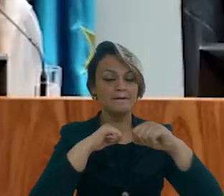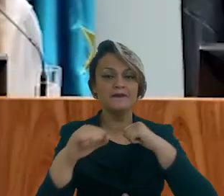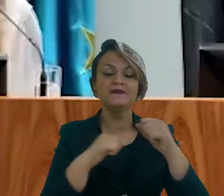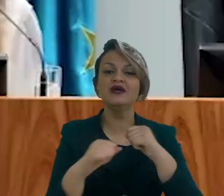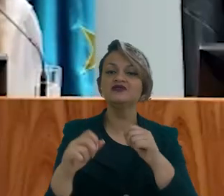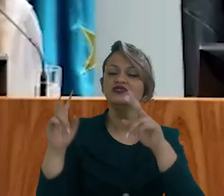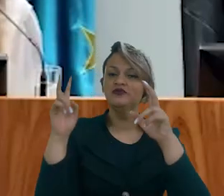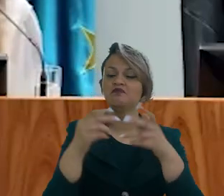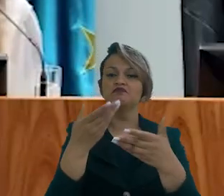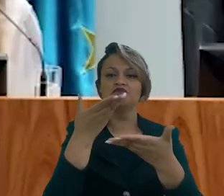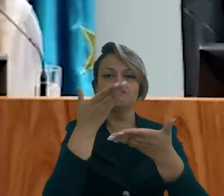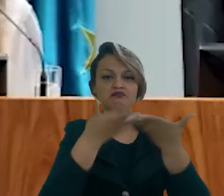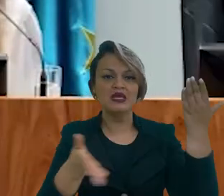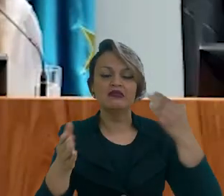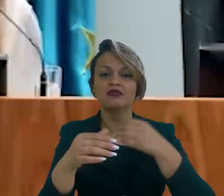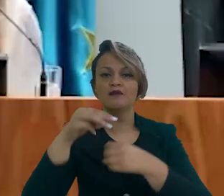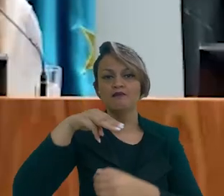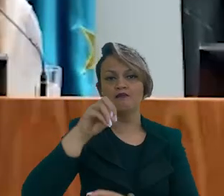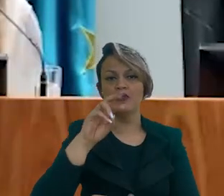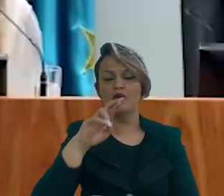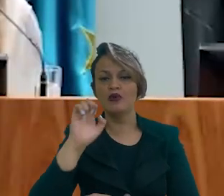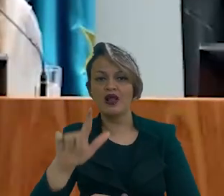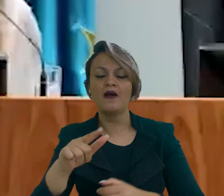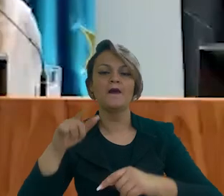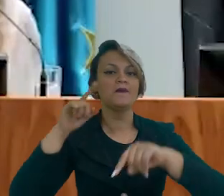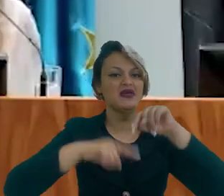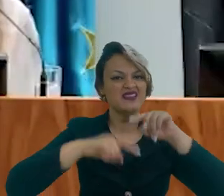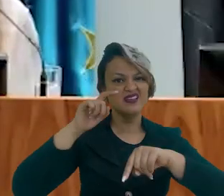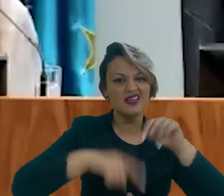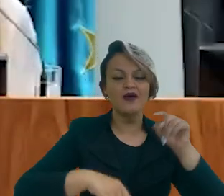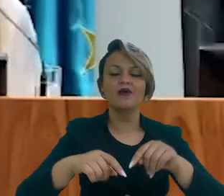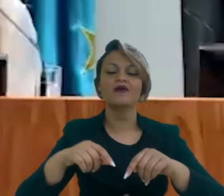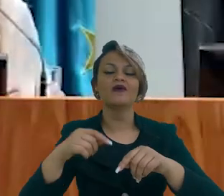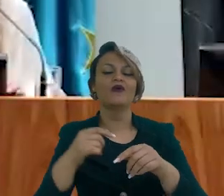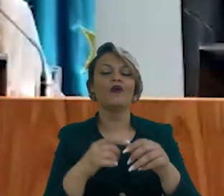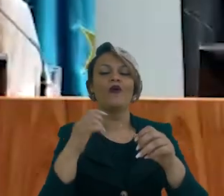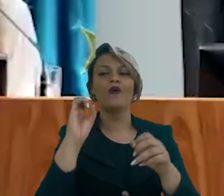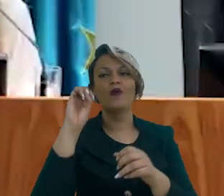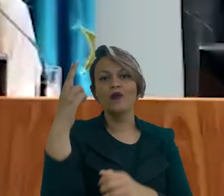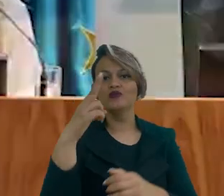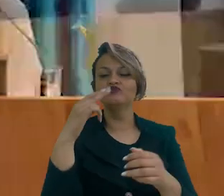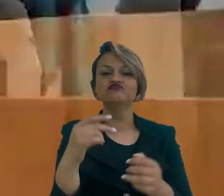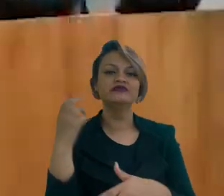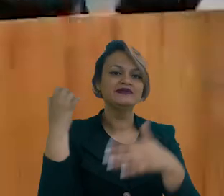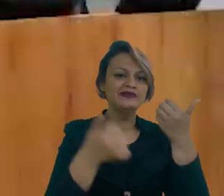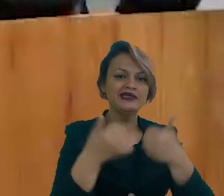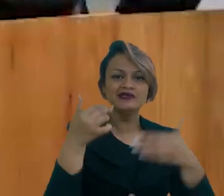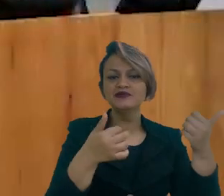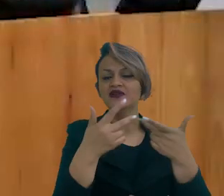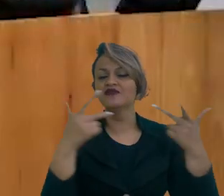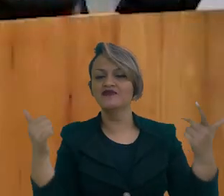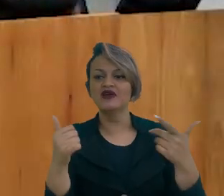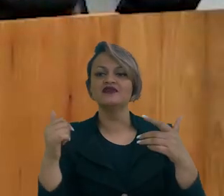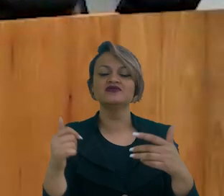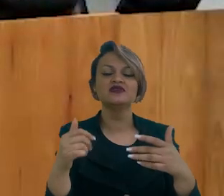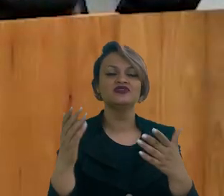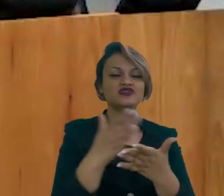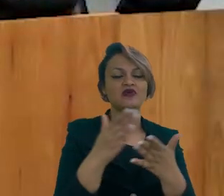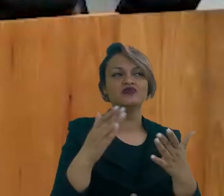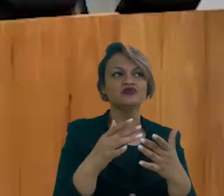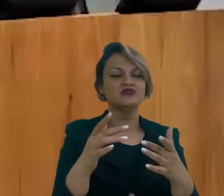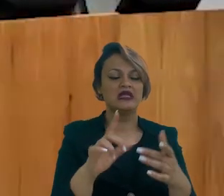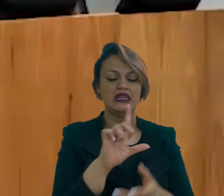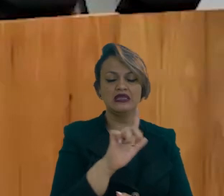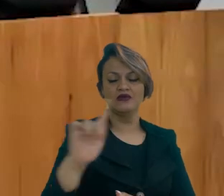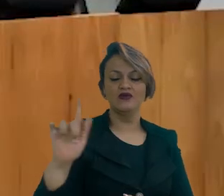debates seja em questão de dano moral dando material e material ou mesmo nessa quantidade de palavras e